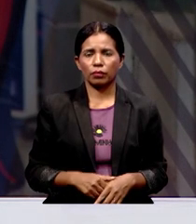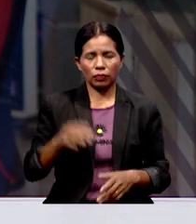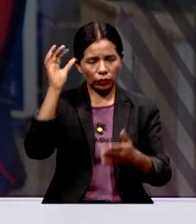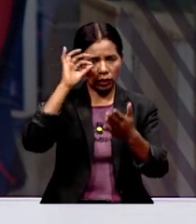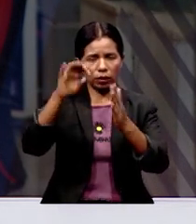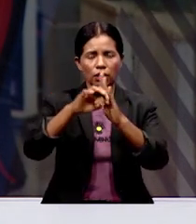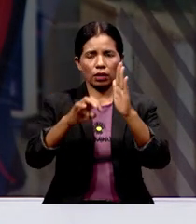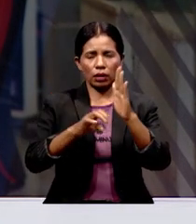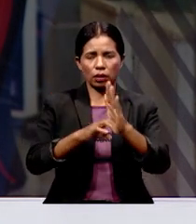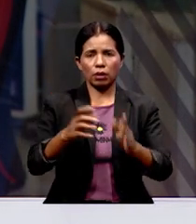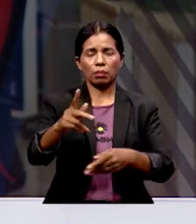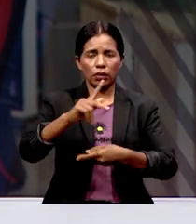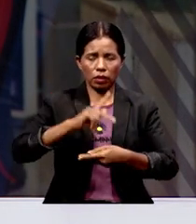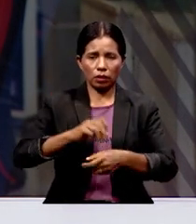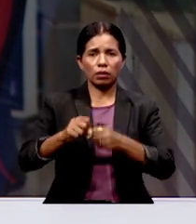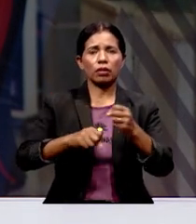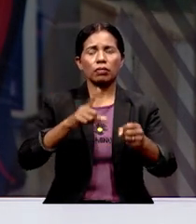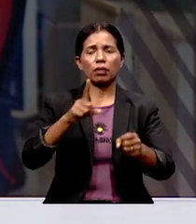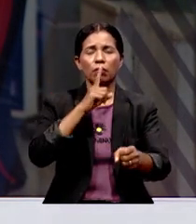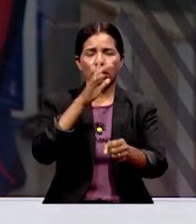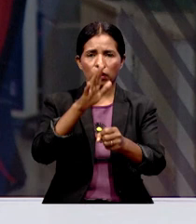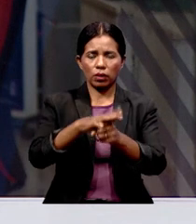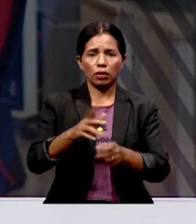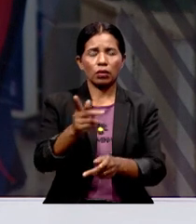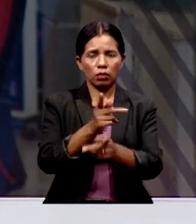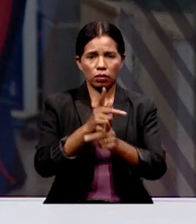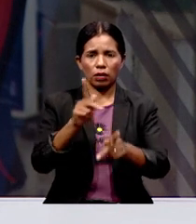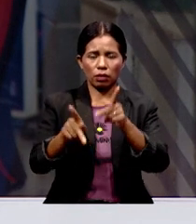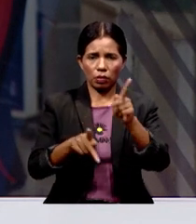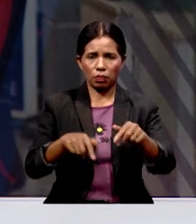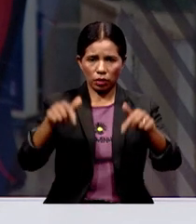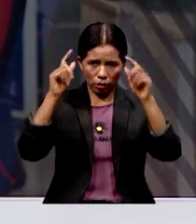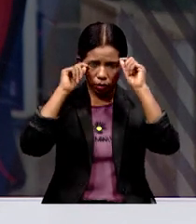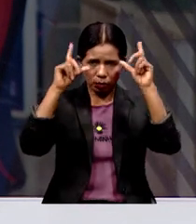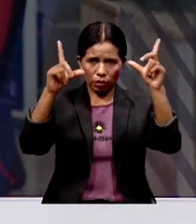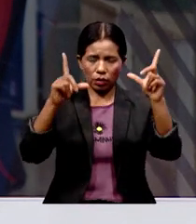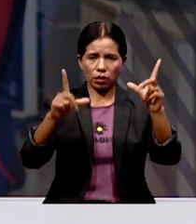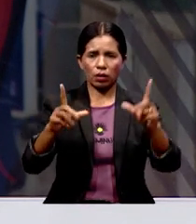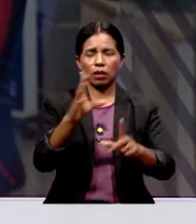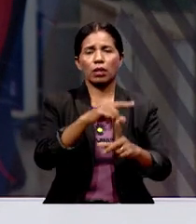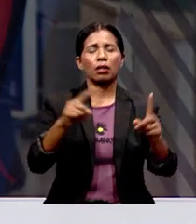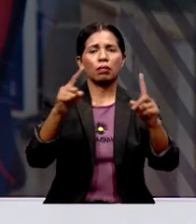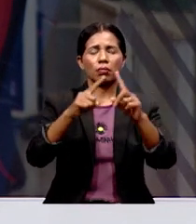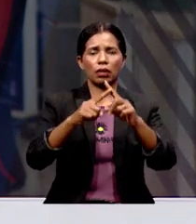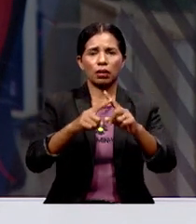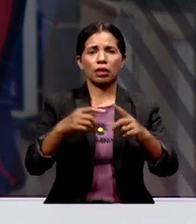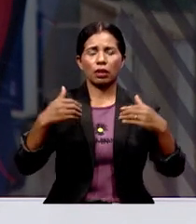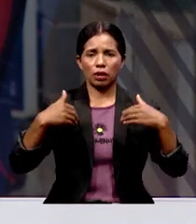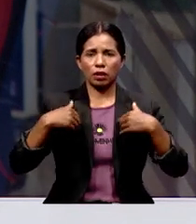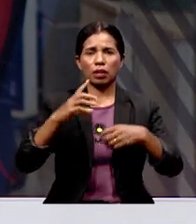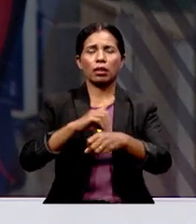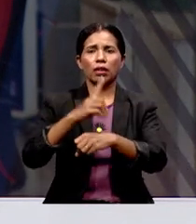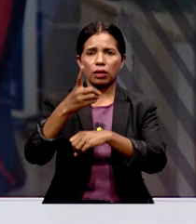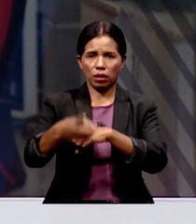Secretário-Estado de Proteção Civil promete se protege a população e o território nacional, banheira acontece